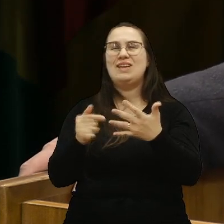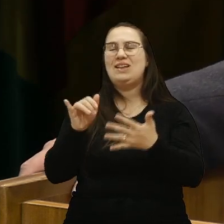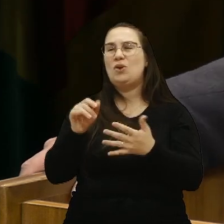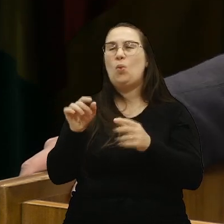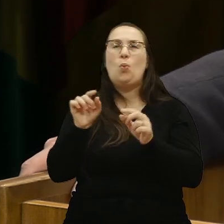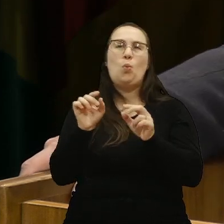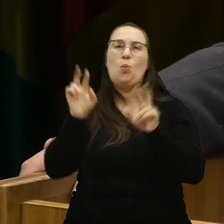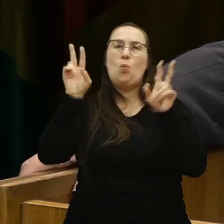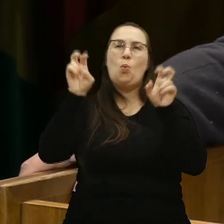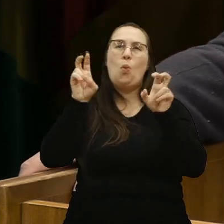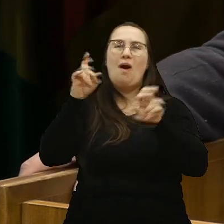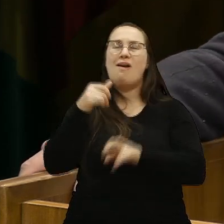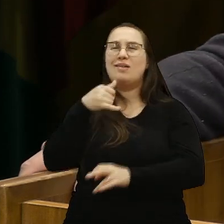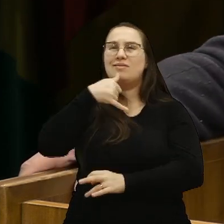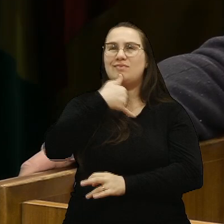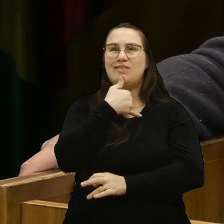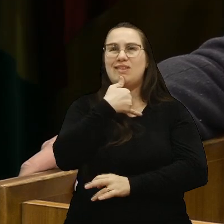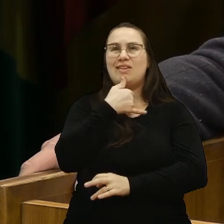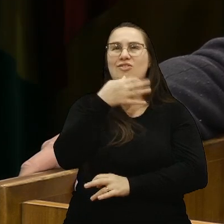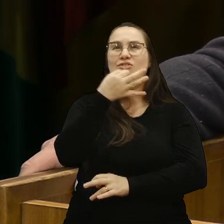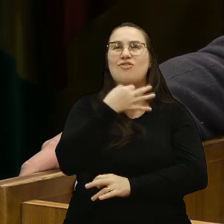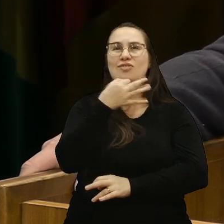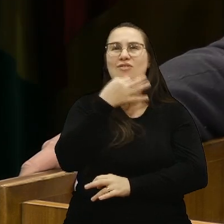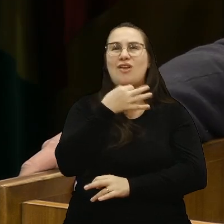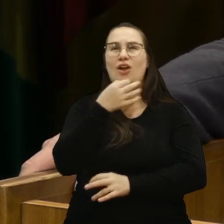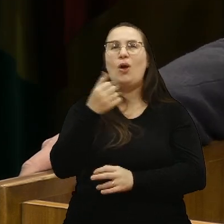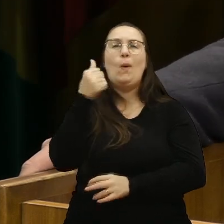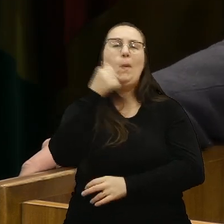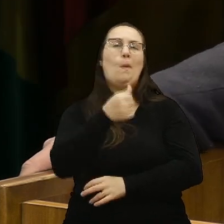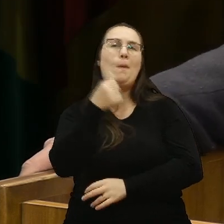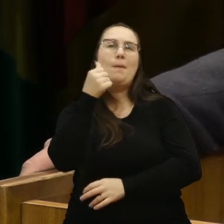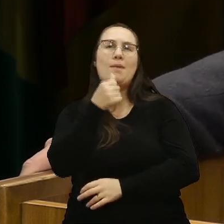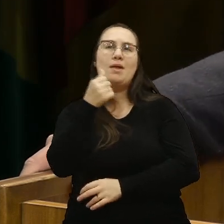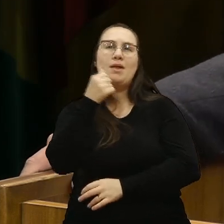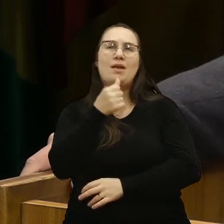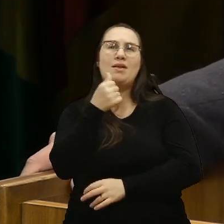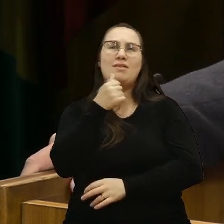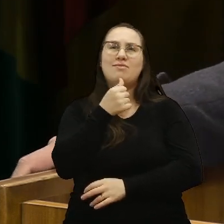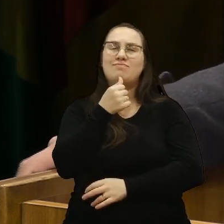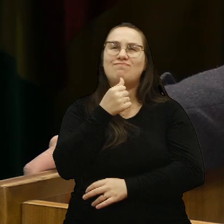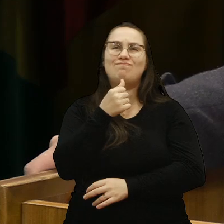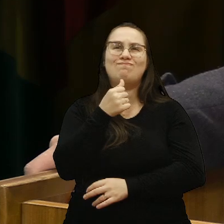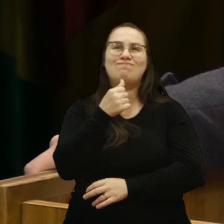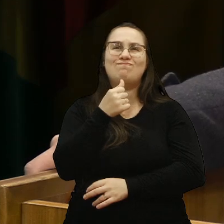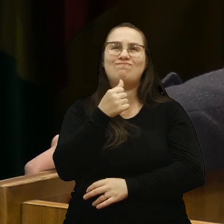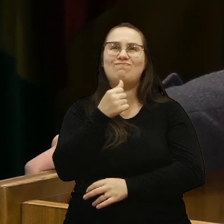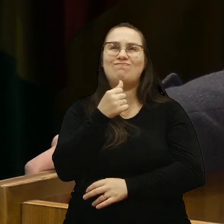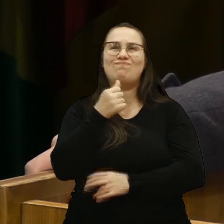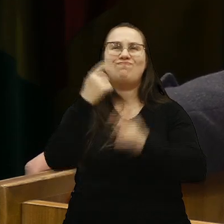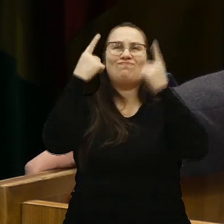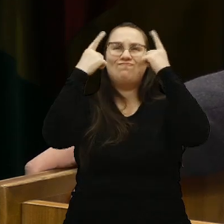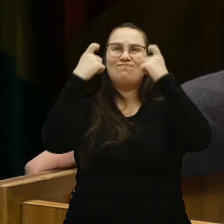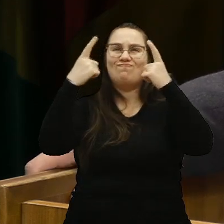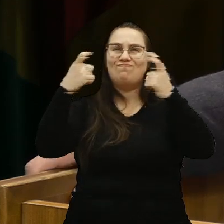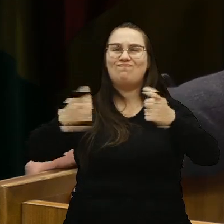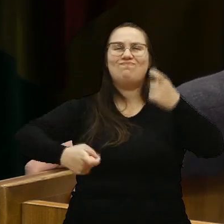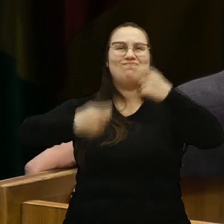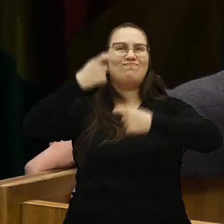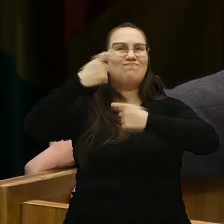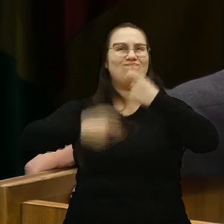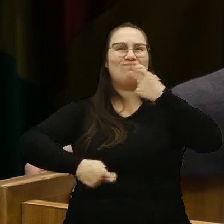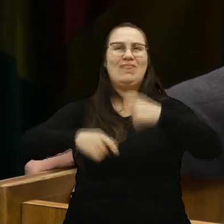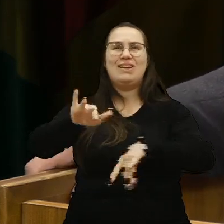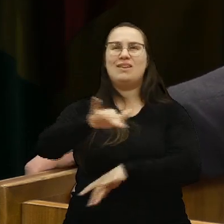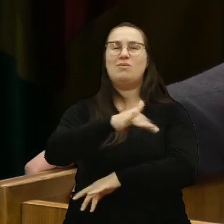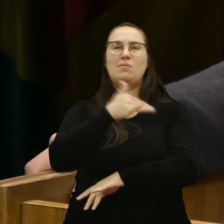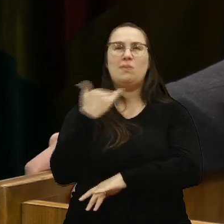tristes da nossa cidade, de uma menina que foi barbaramente, né, violentada, estuprada e